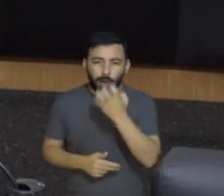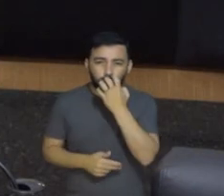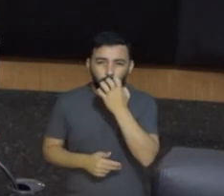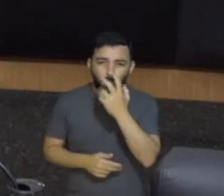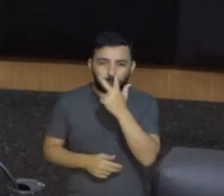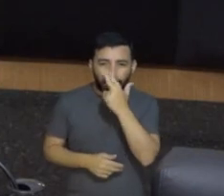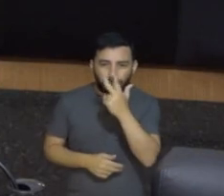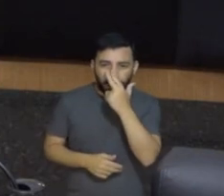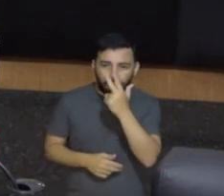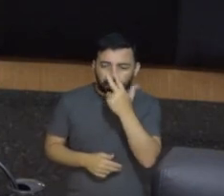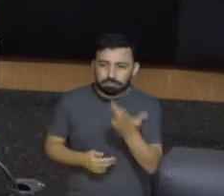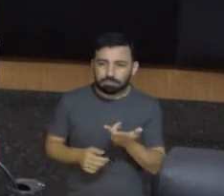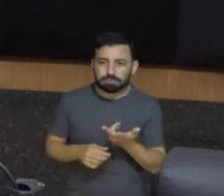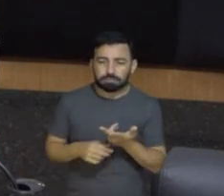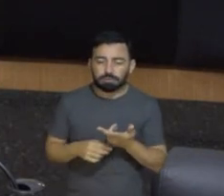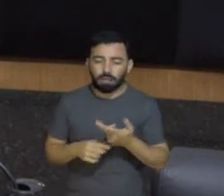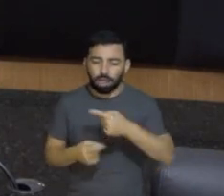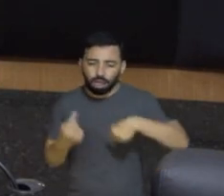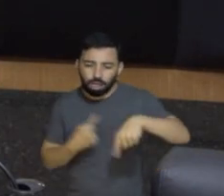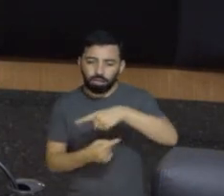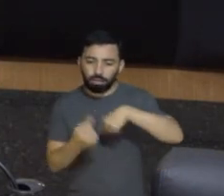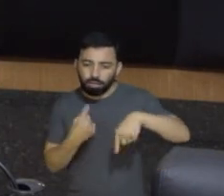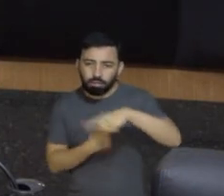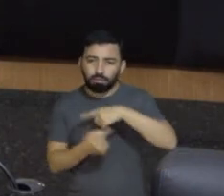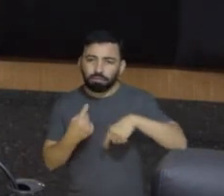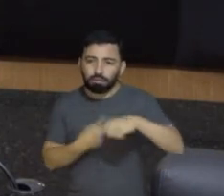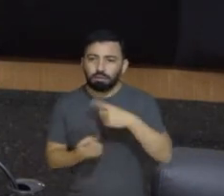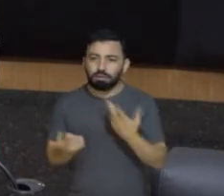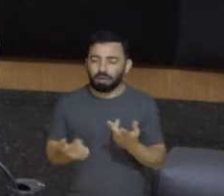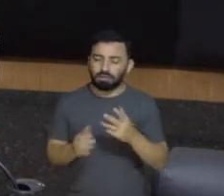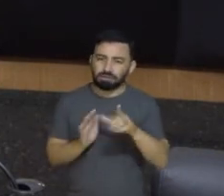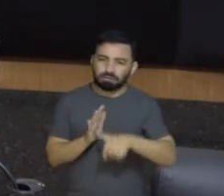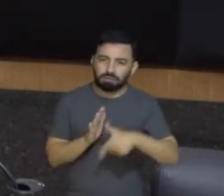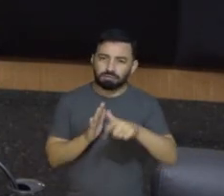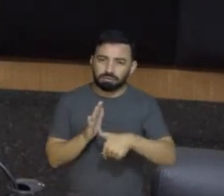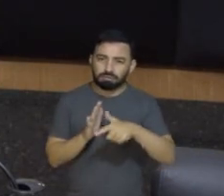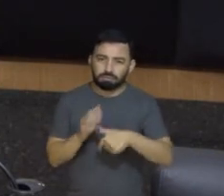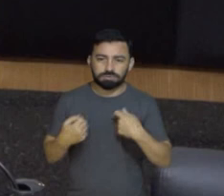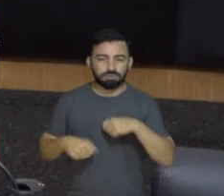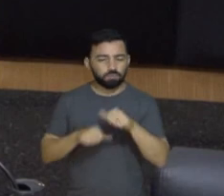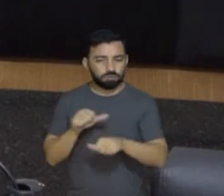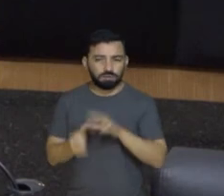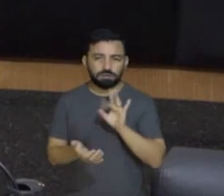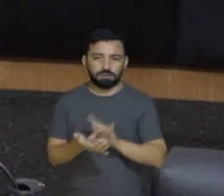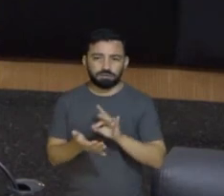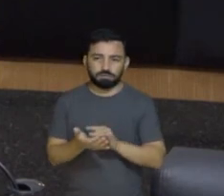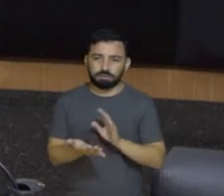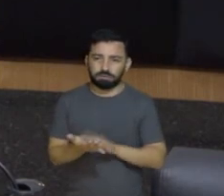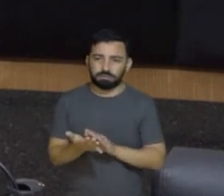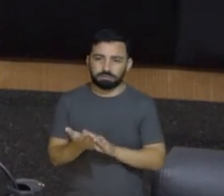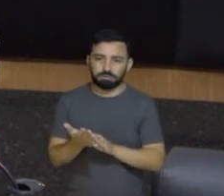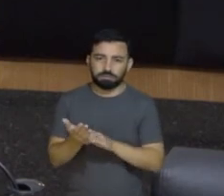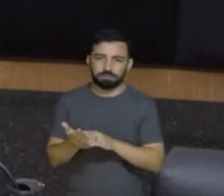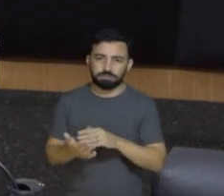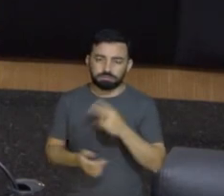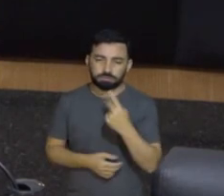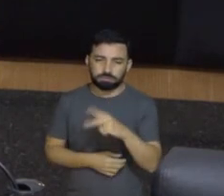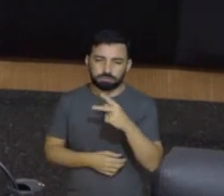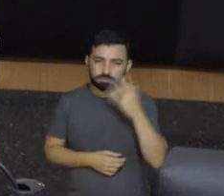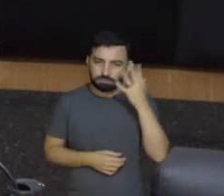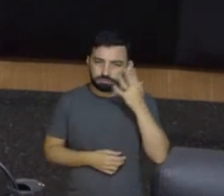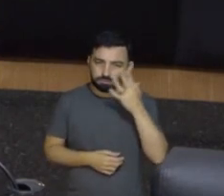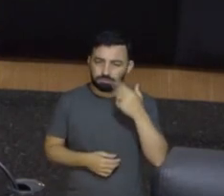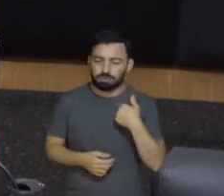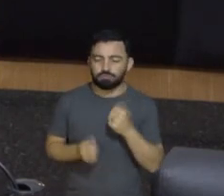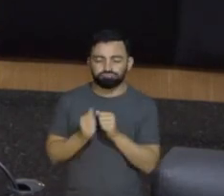morder no rabo. Estamos sempre atrasados e precisamos mudar esta realidade. Parabéns pela sua colocação e conte